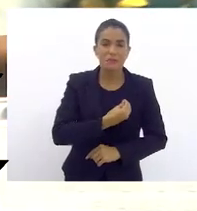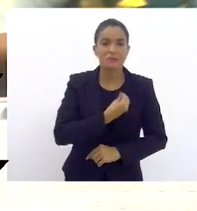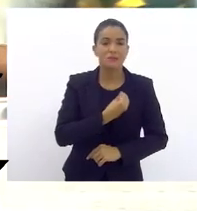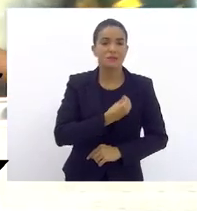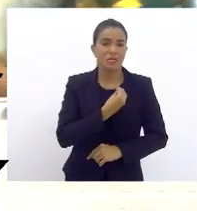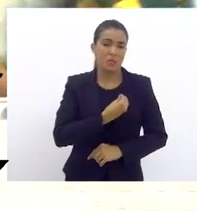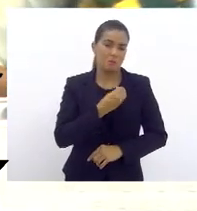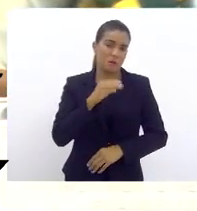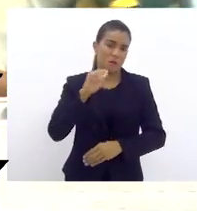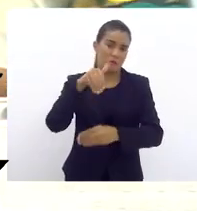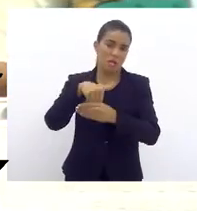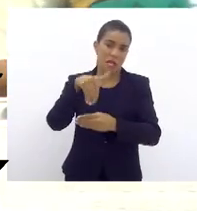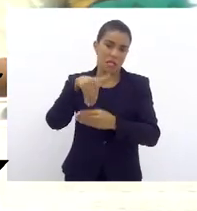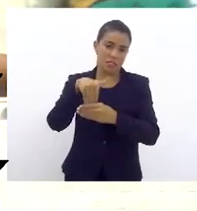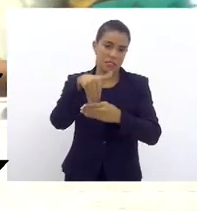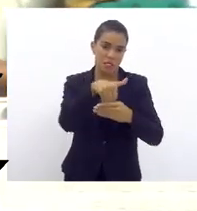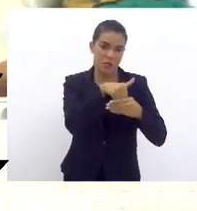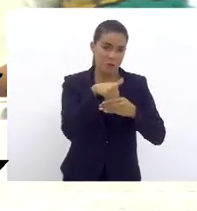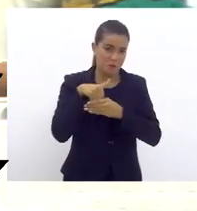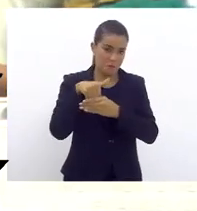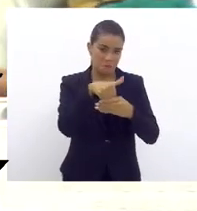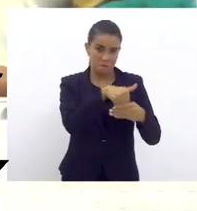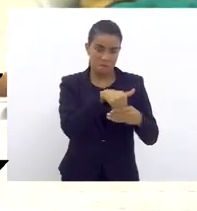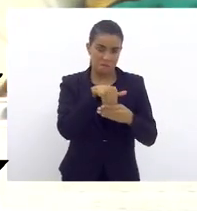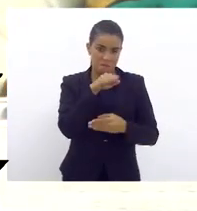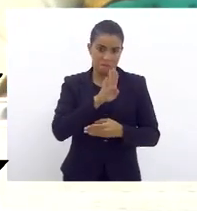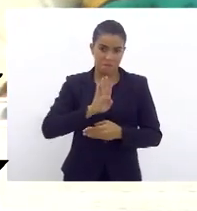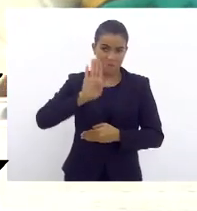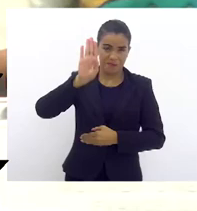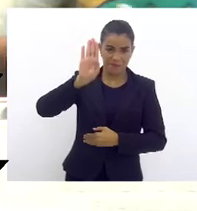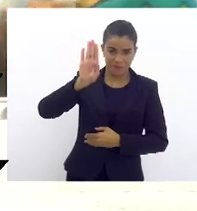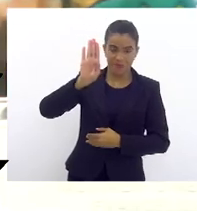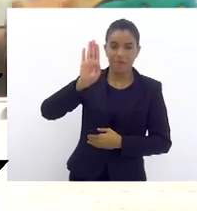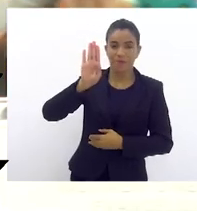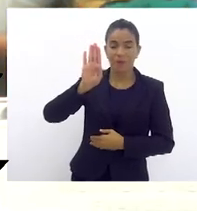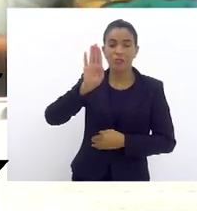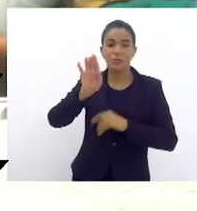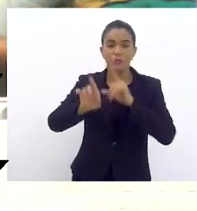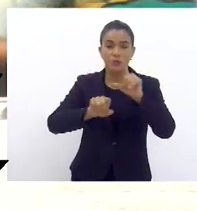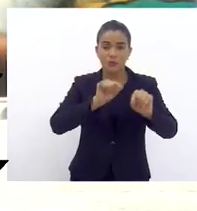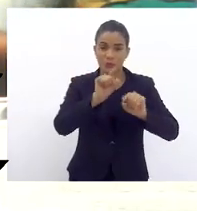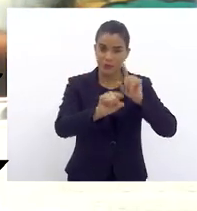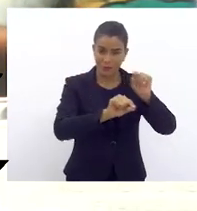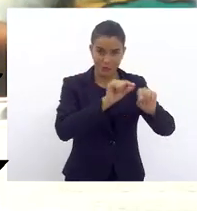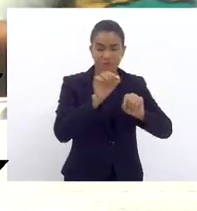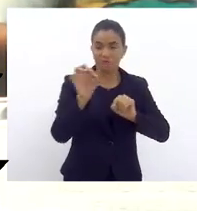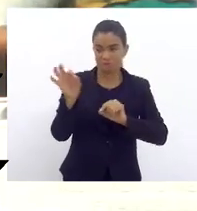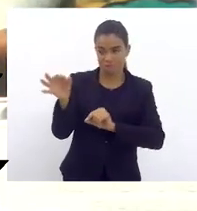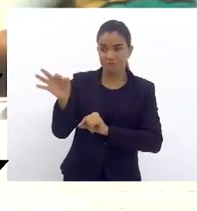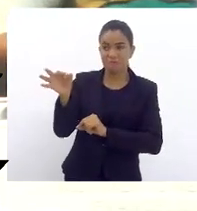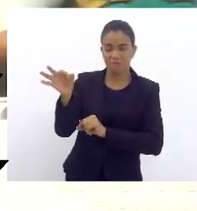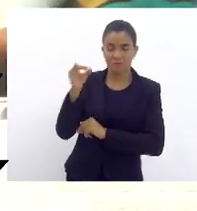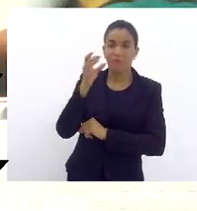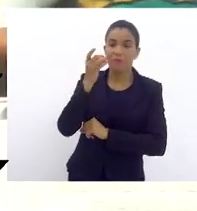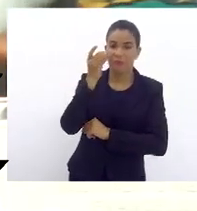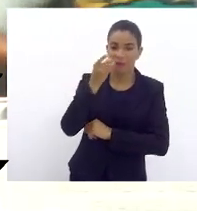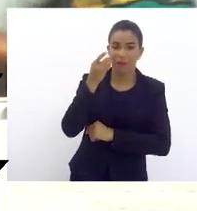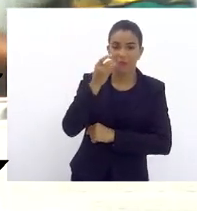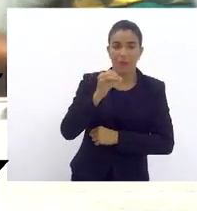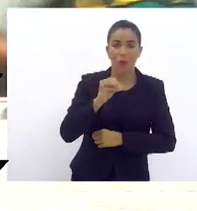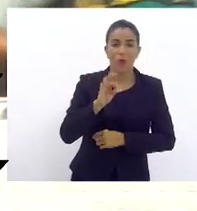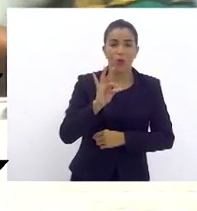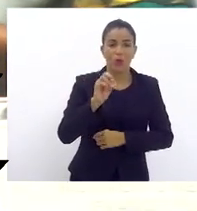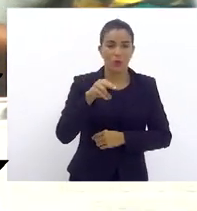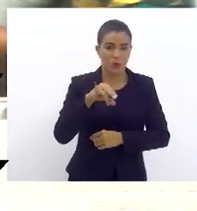eleitoral né de de escolha Exatamente meu querido Deputado Antônio